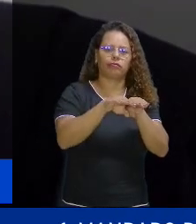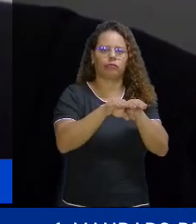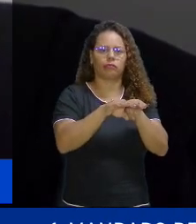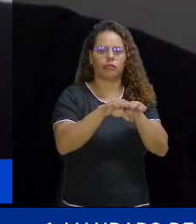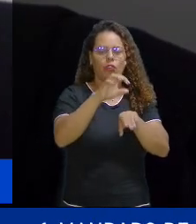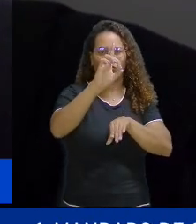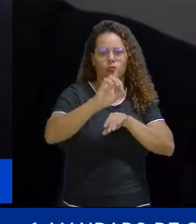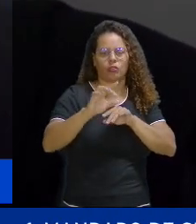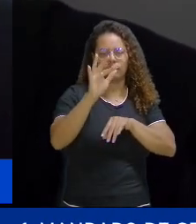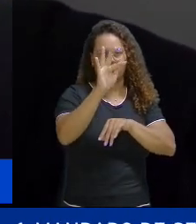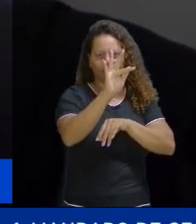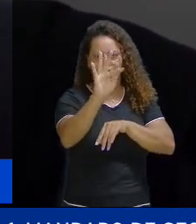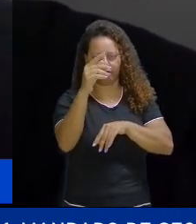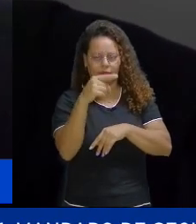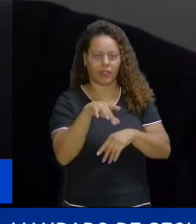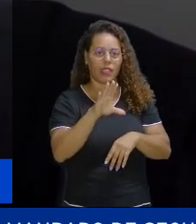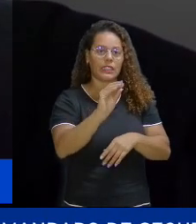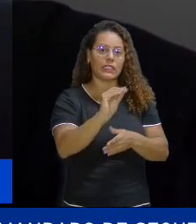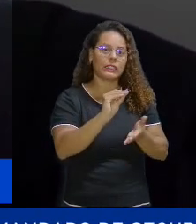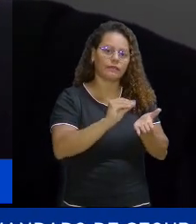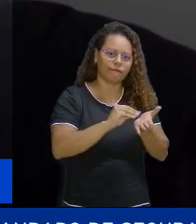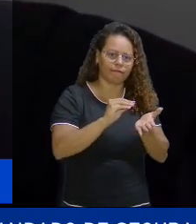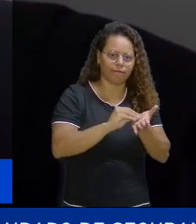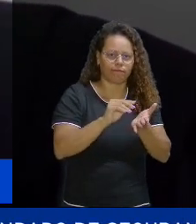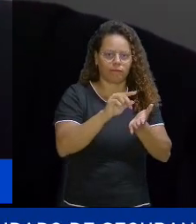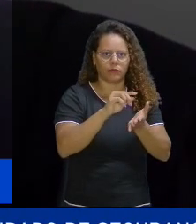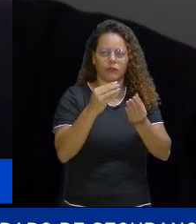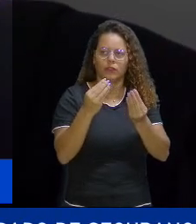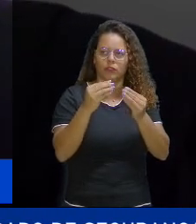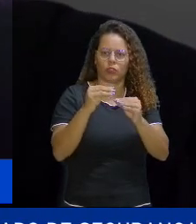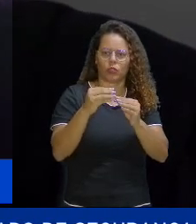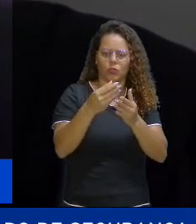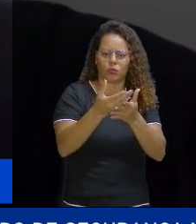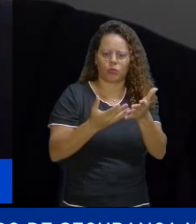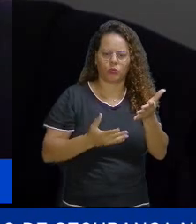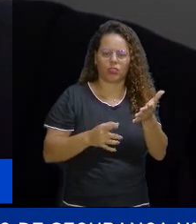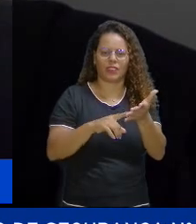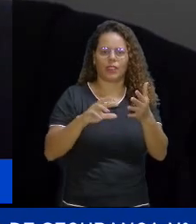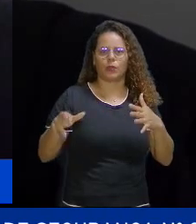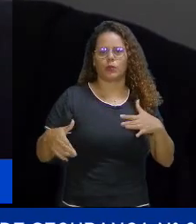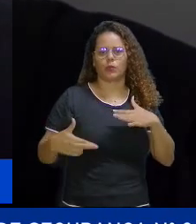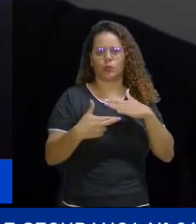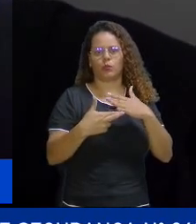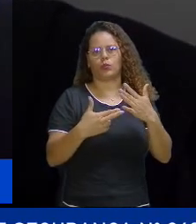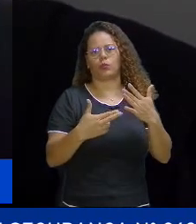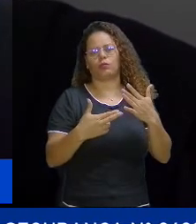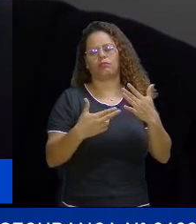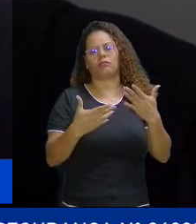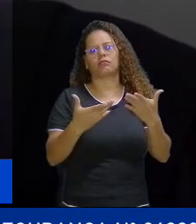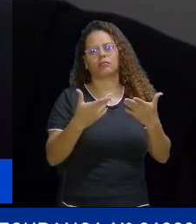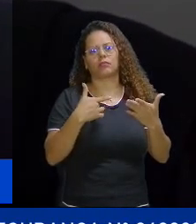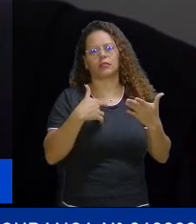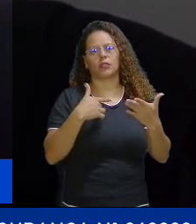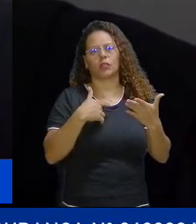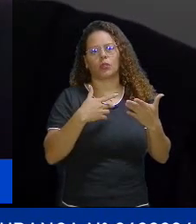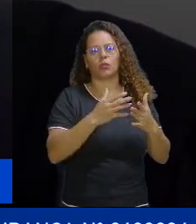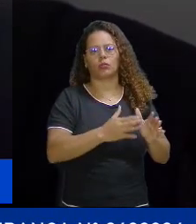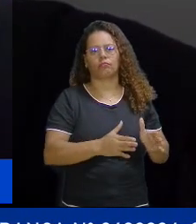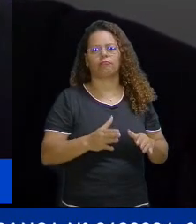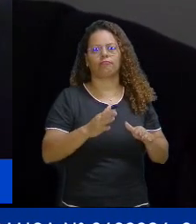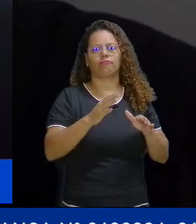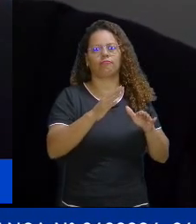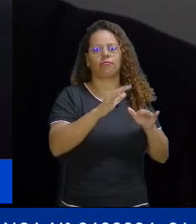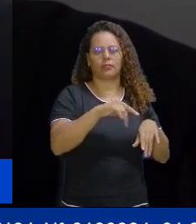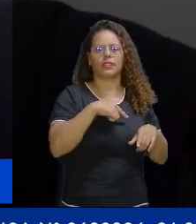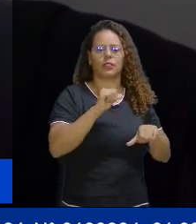do direito federal. A ausência de precedentes vinculantes, recurso repetitivo ou súmula, e o predomínio do